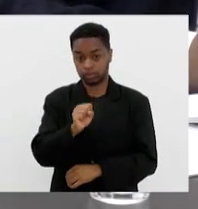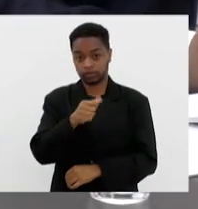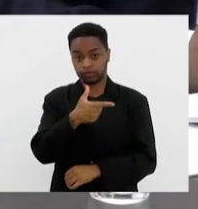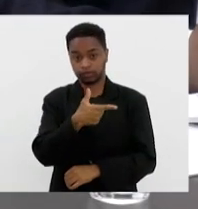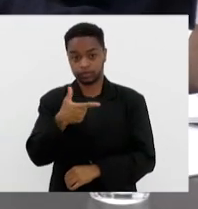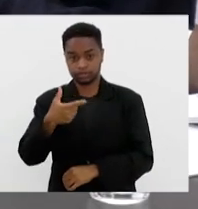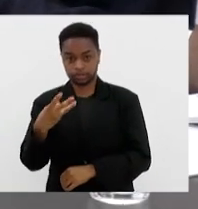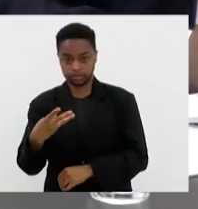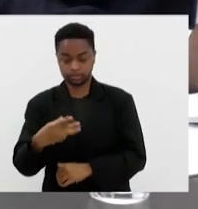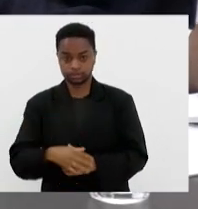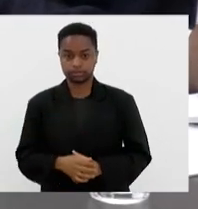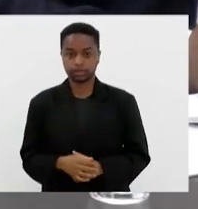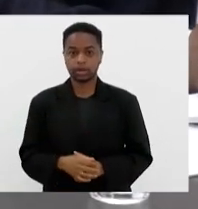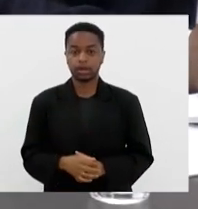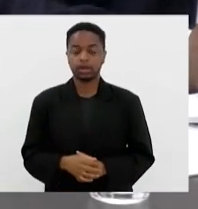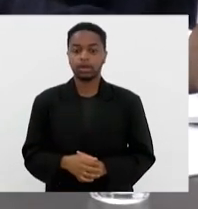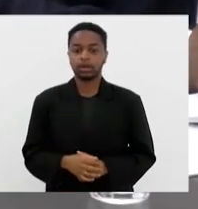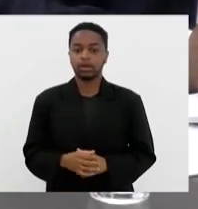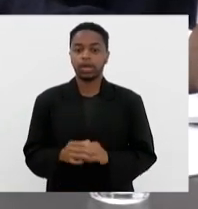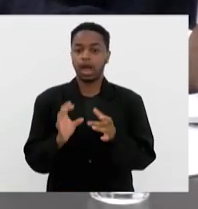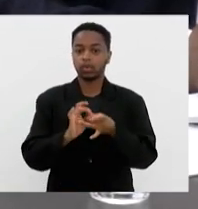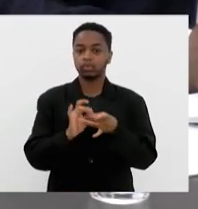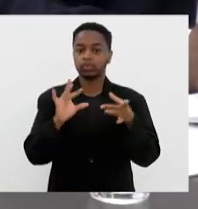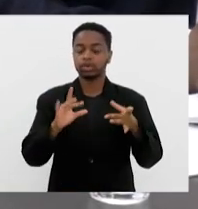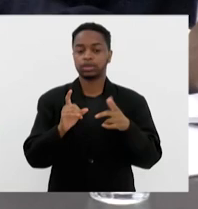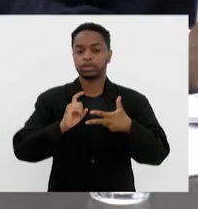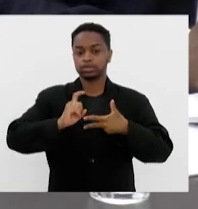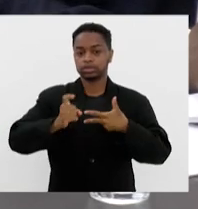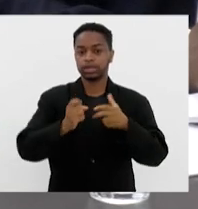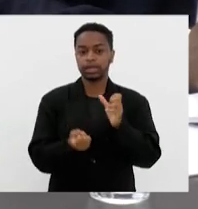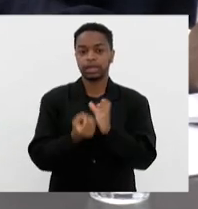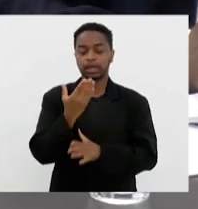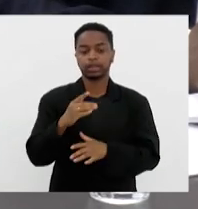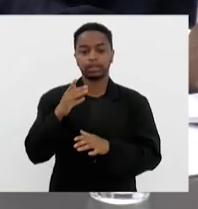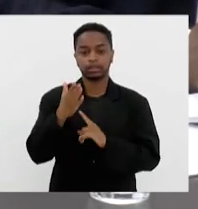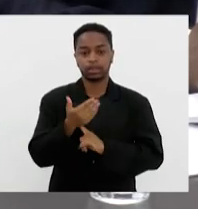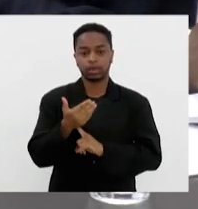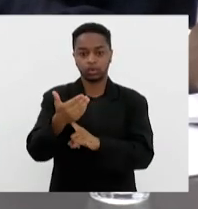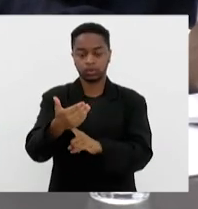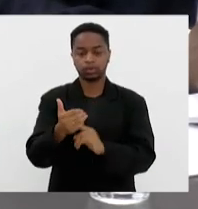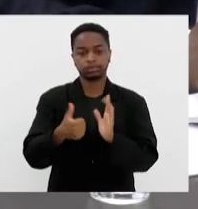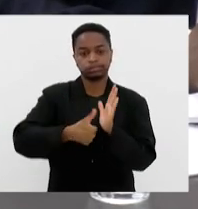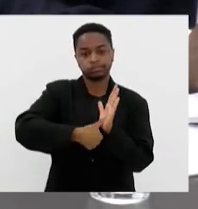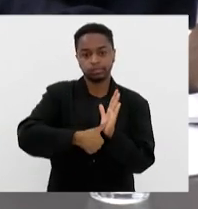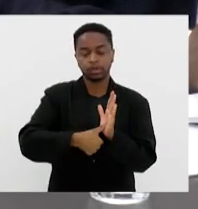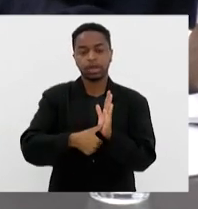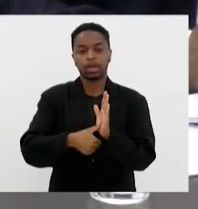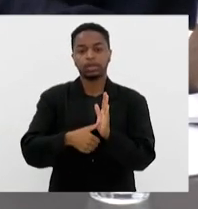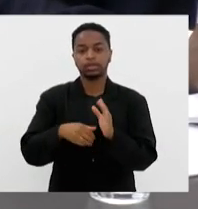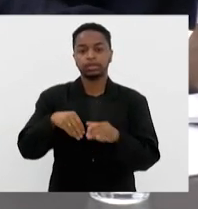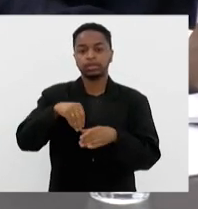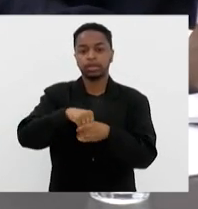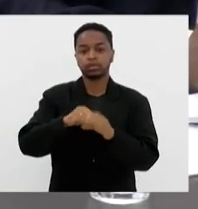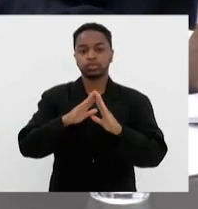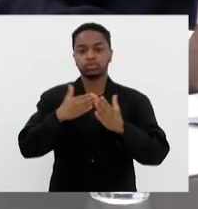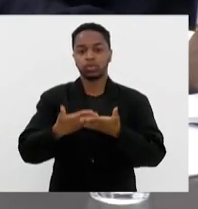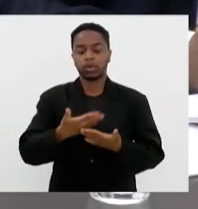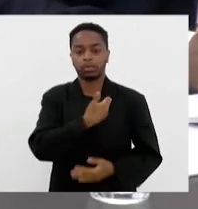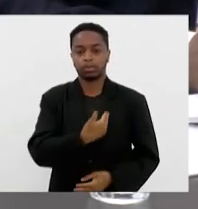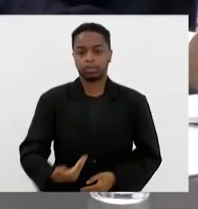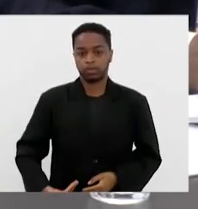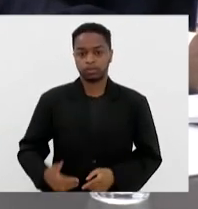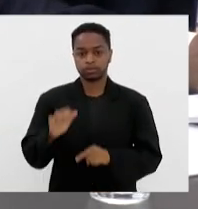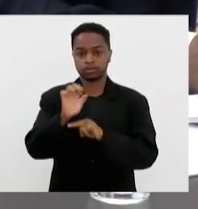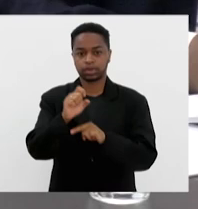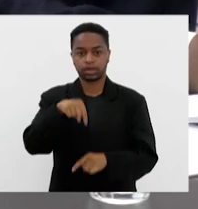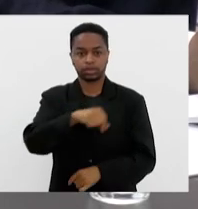Malafaia, que autoriza o Poder Executivo a utilizar a tecnologia de reconhecimento biométrico automatizado no âmbito das escolas públicas estaduais do